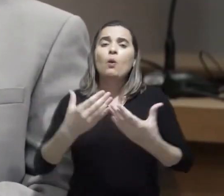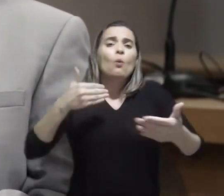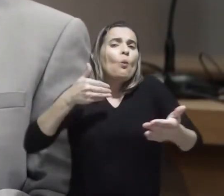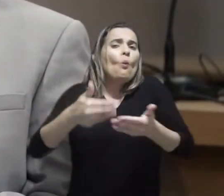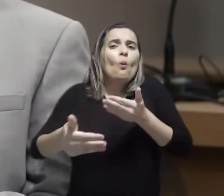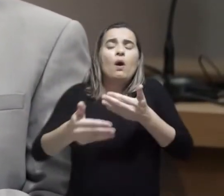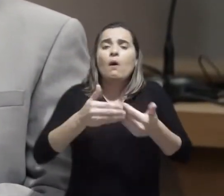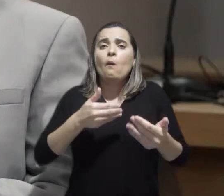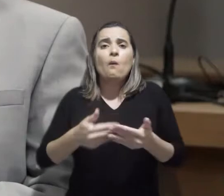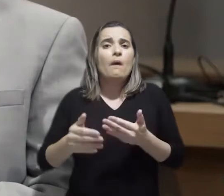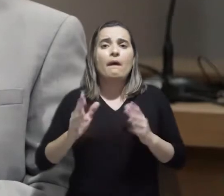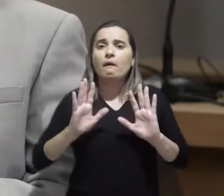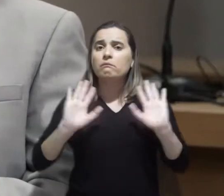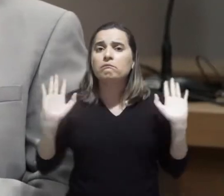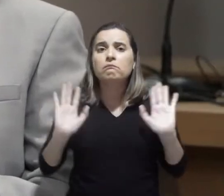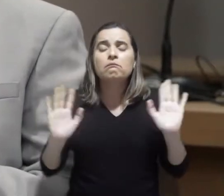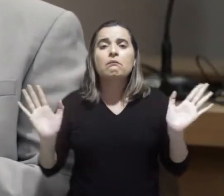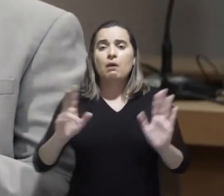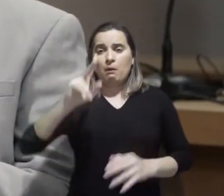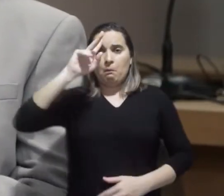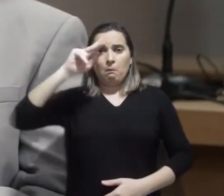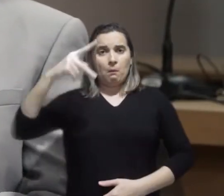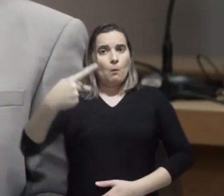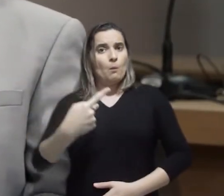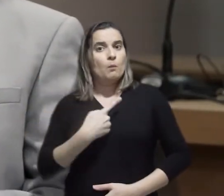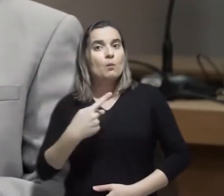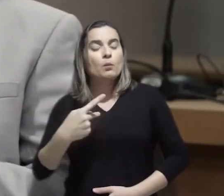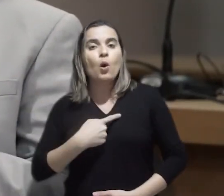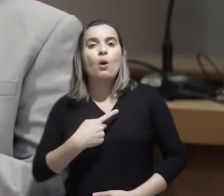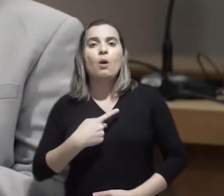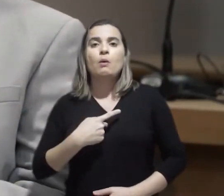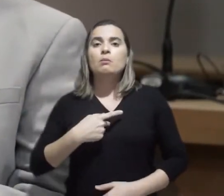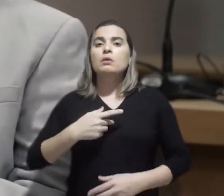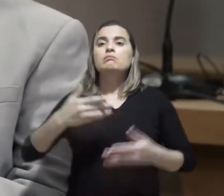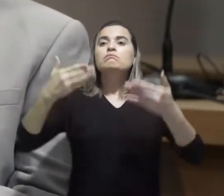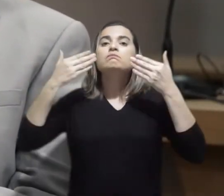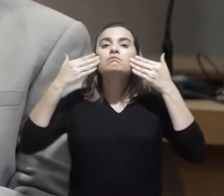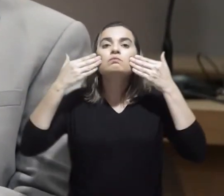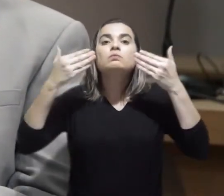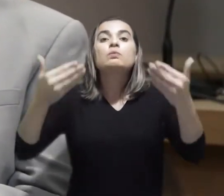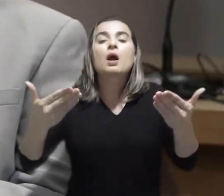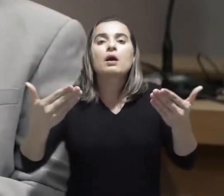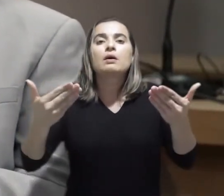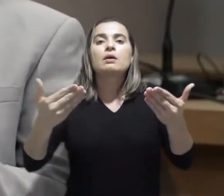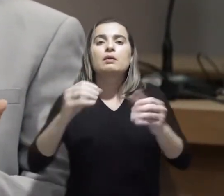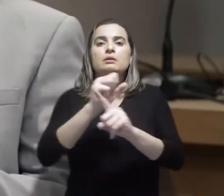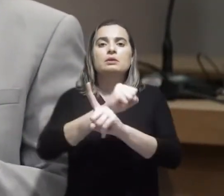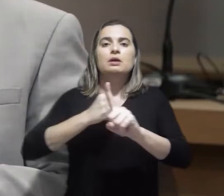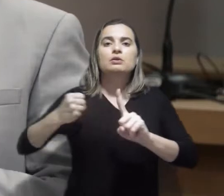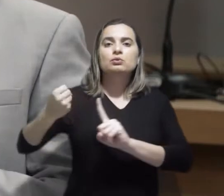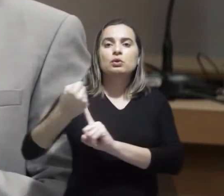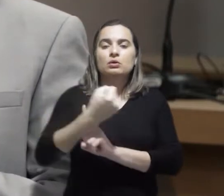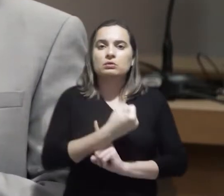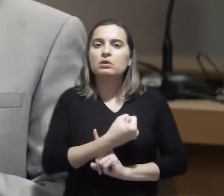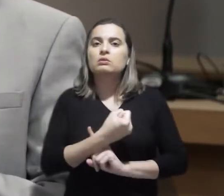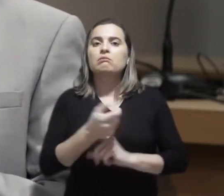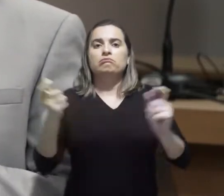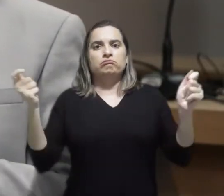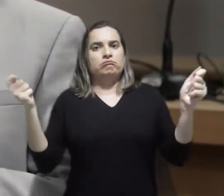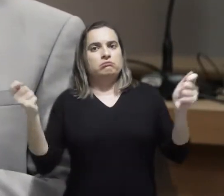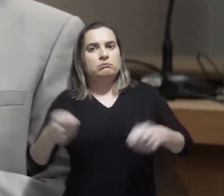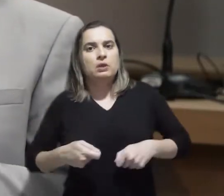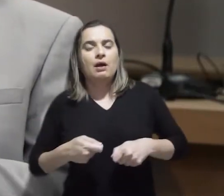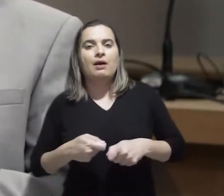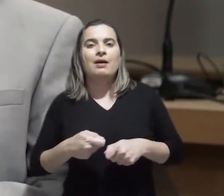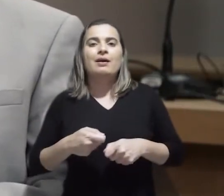fazer duas coisas, que é a sua autopromoção, ele se mostrar para a sociedade, para os eventuais eleitores